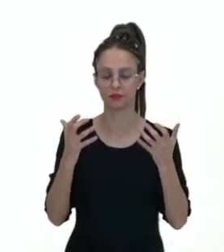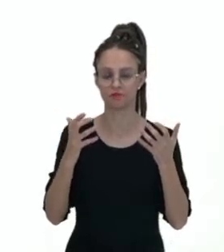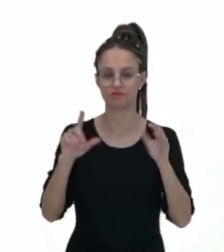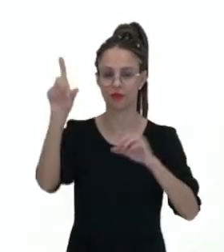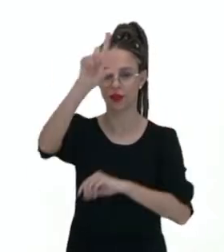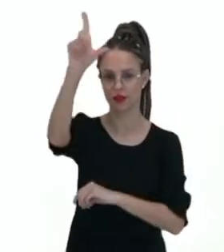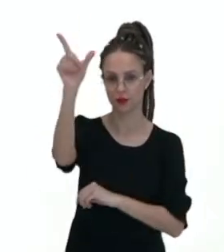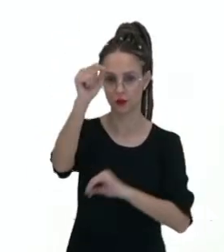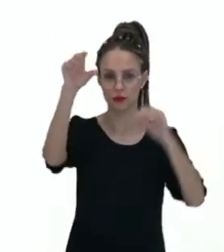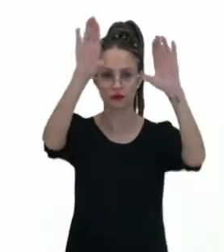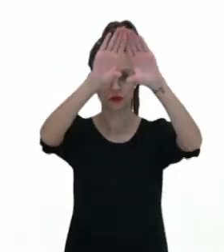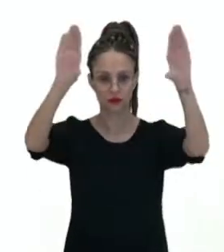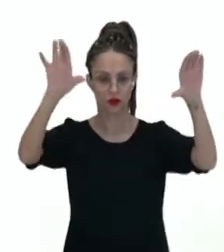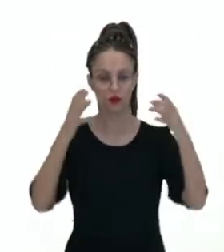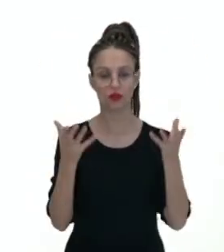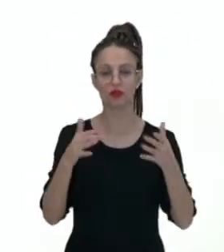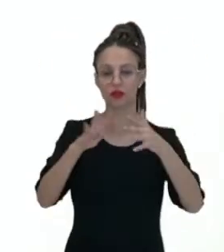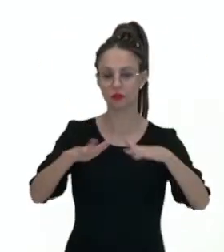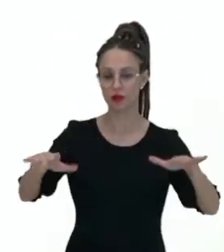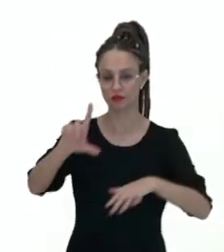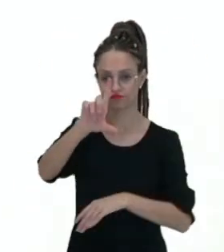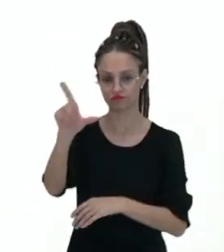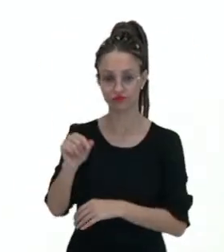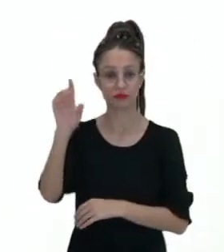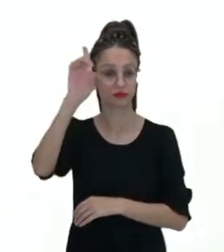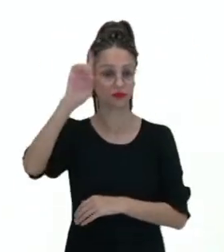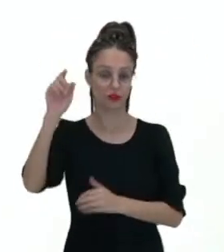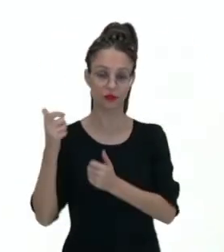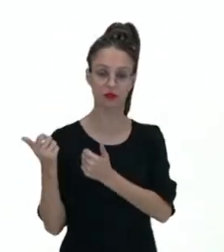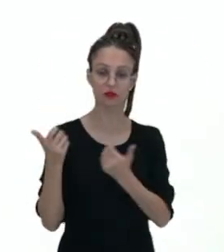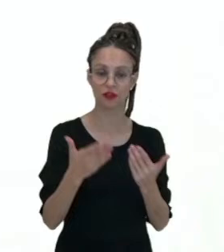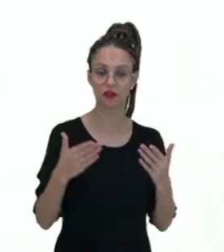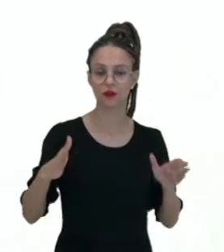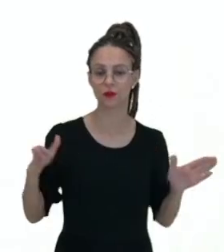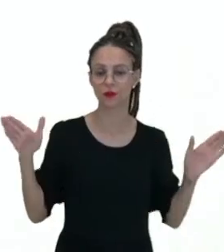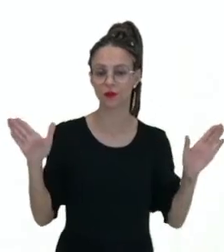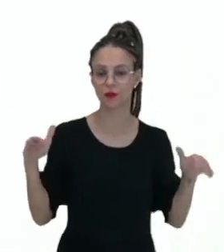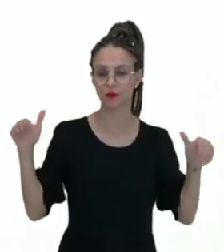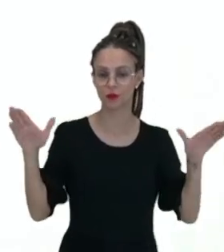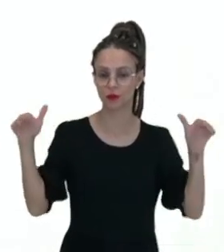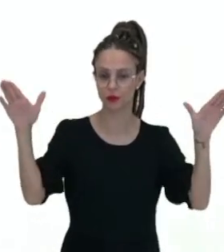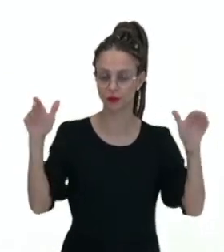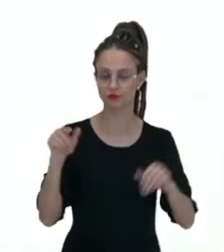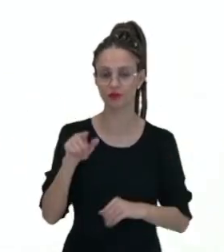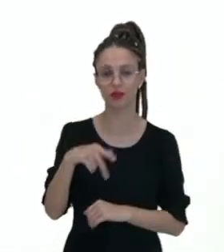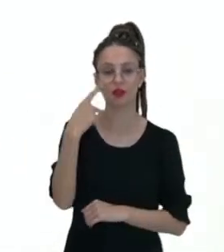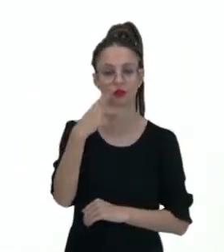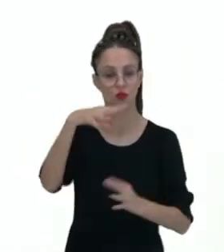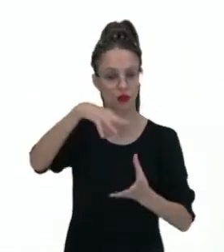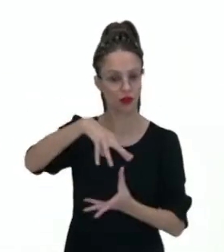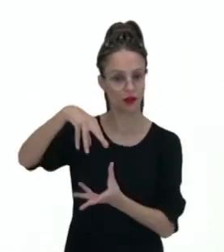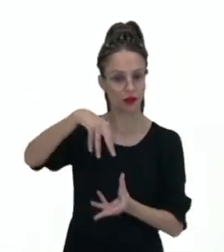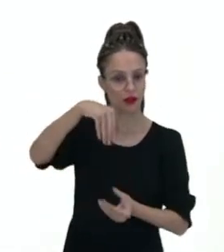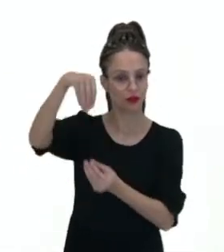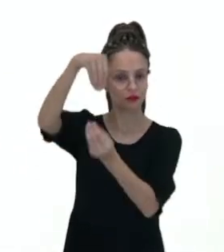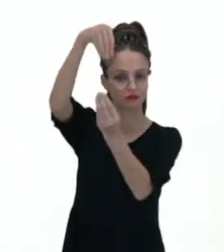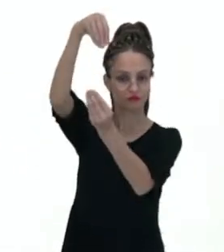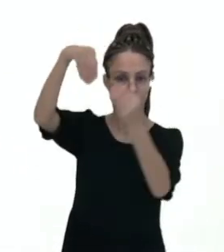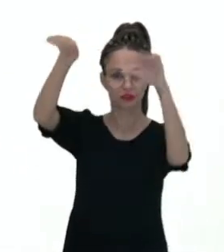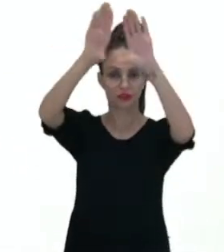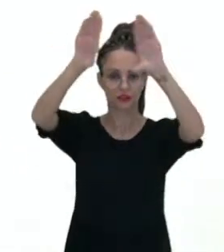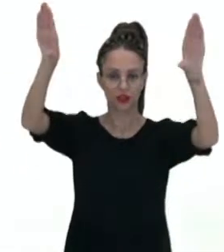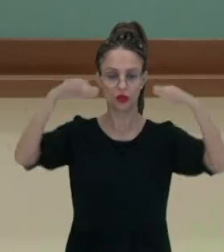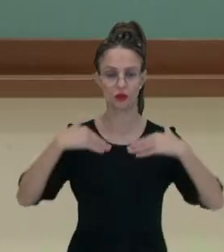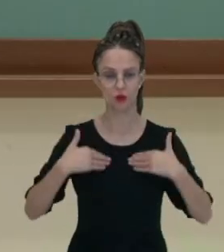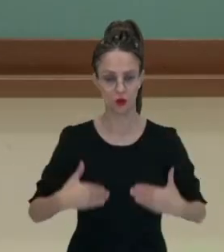mar. As asas que Deus lhe deu ruflaram de par em par. Sua alma subiu ao céu, seu